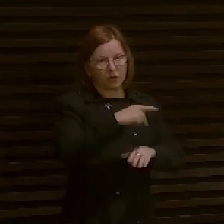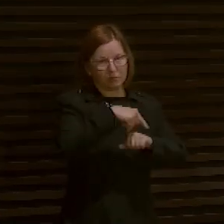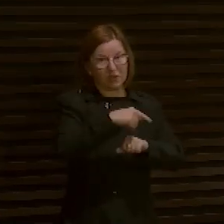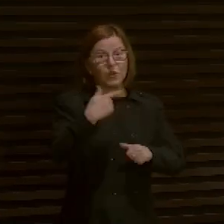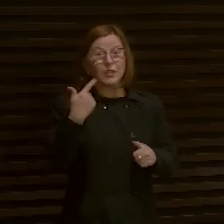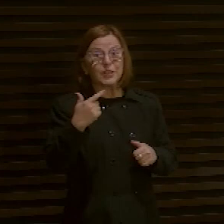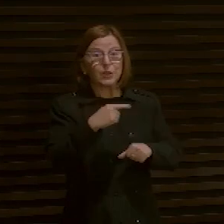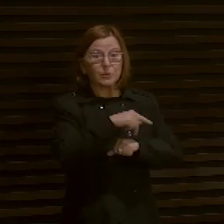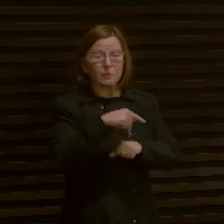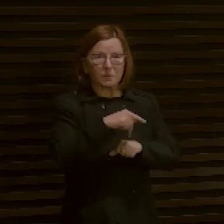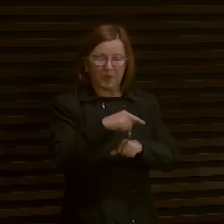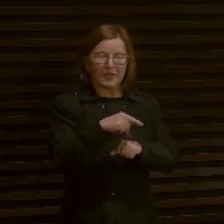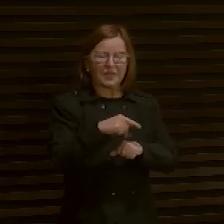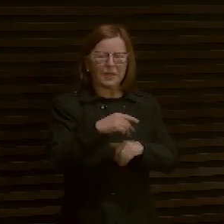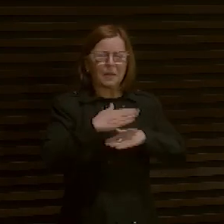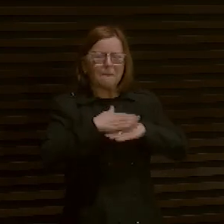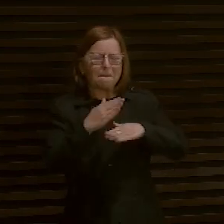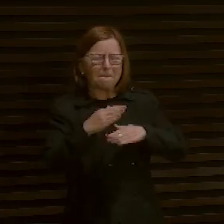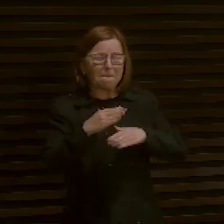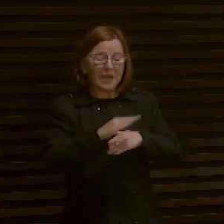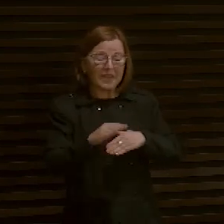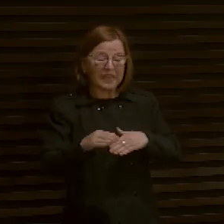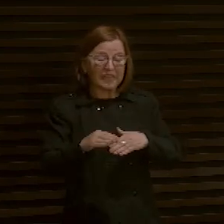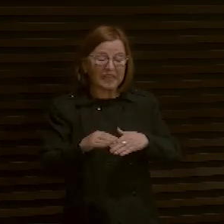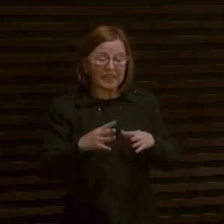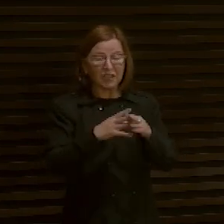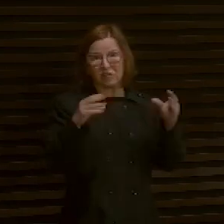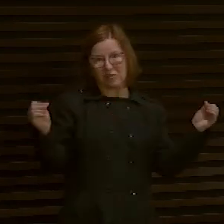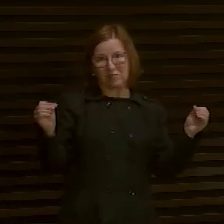país onde mais crianças desaparecem no mundo.